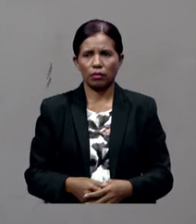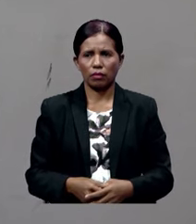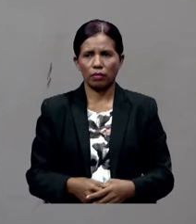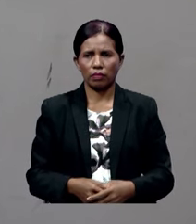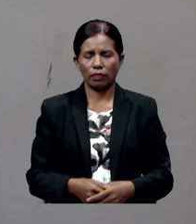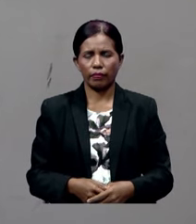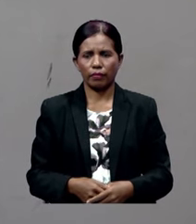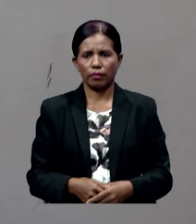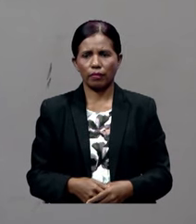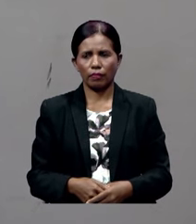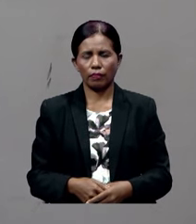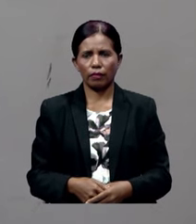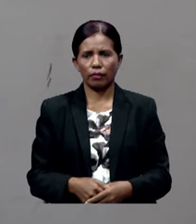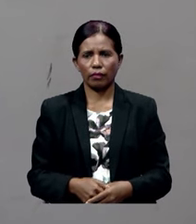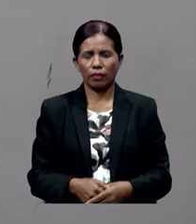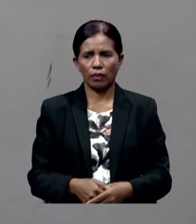Nem